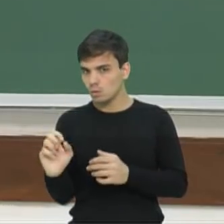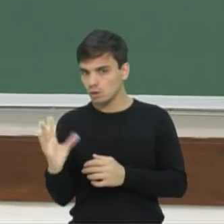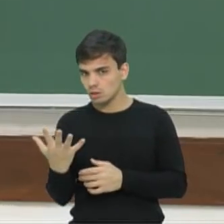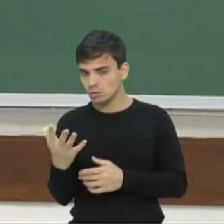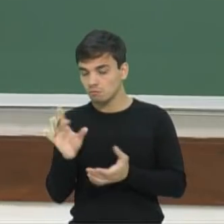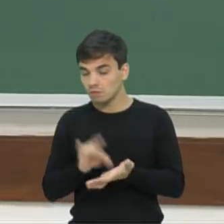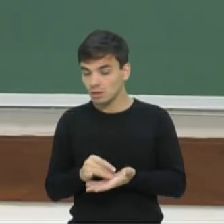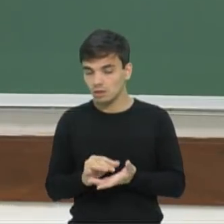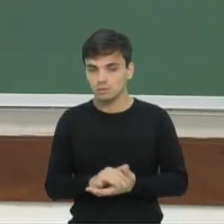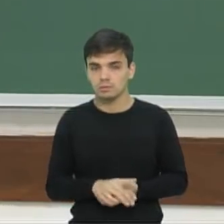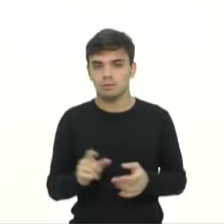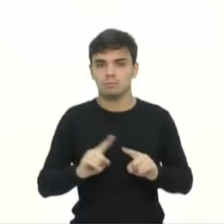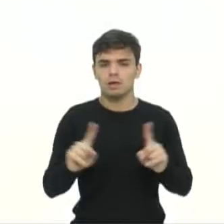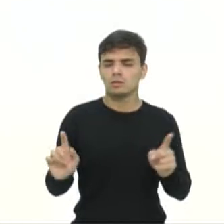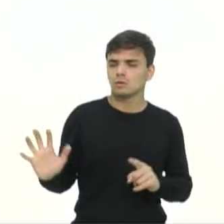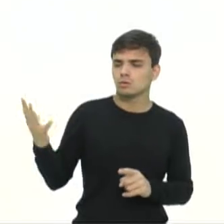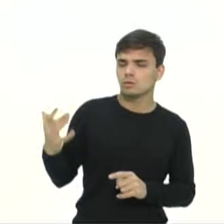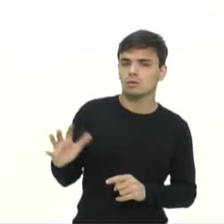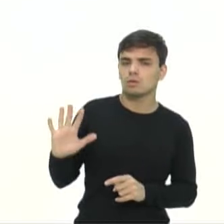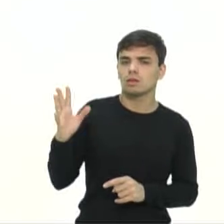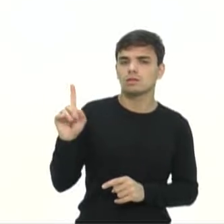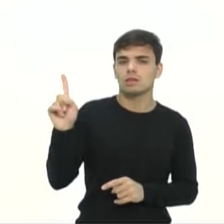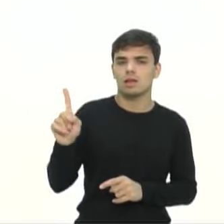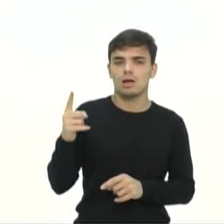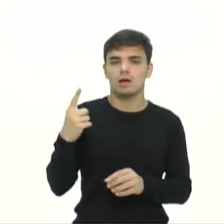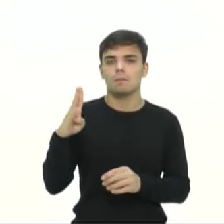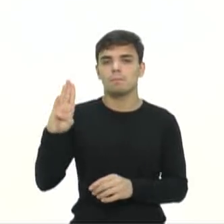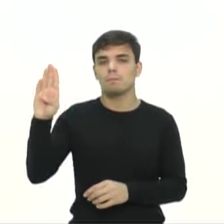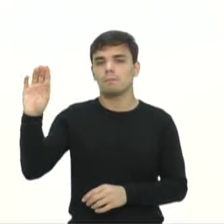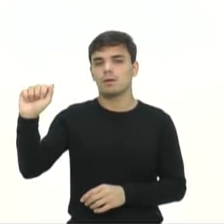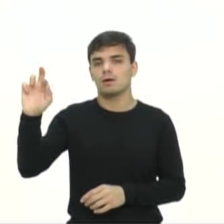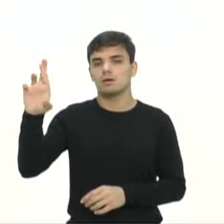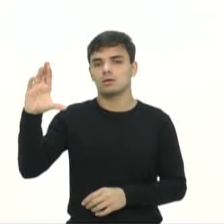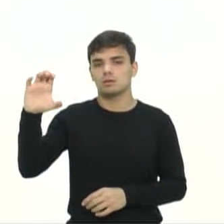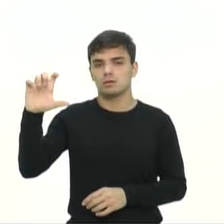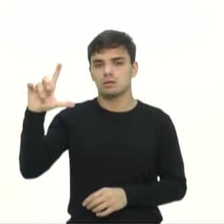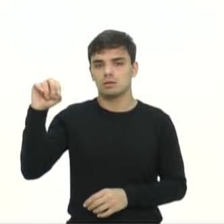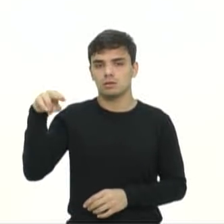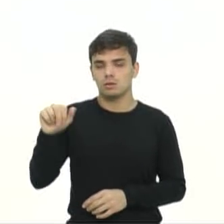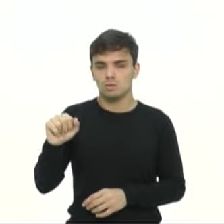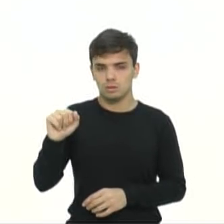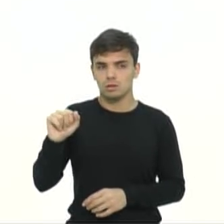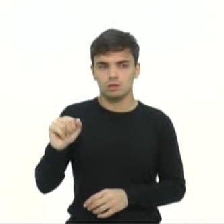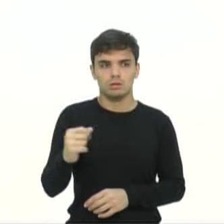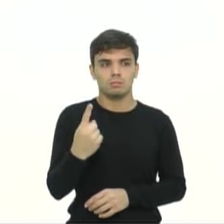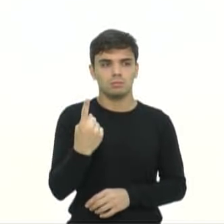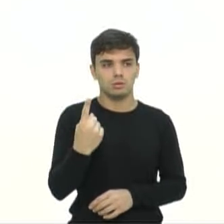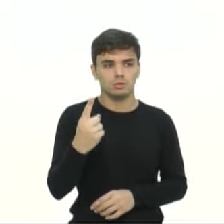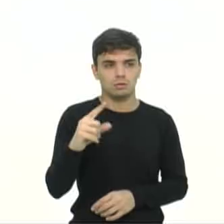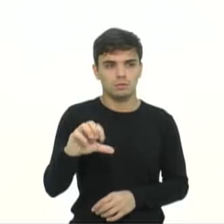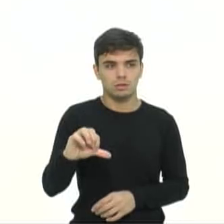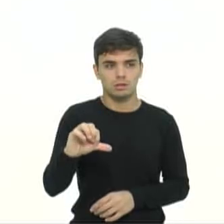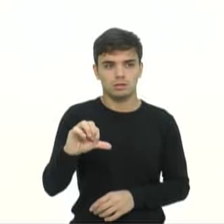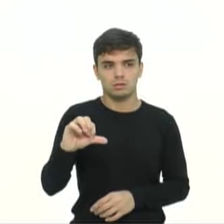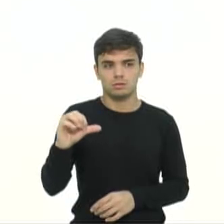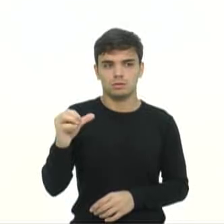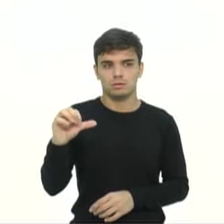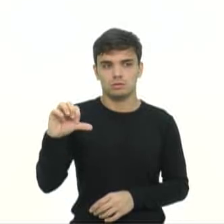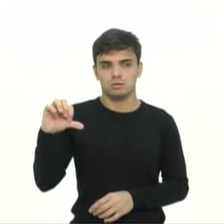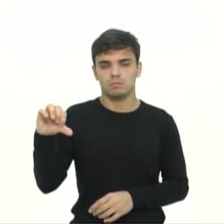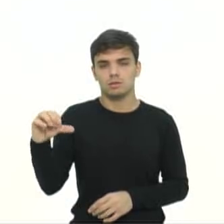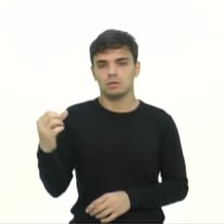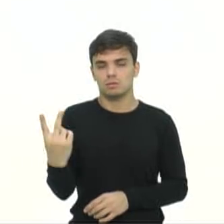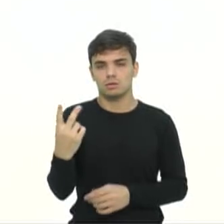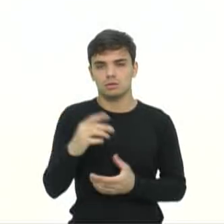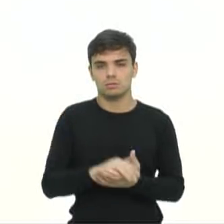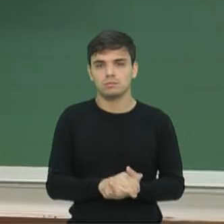1972. Outro fato, então, ocorre em Barcelona, em 1992, onde as mulheres foram aceitas e começaram a competir. Né? Então,